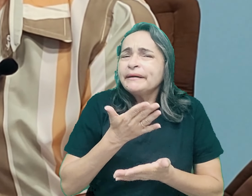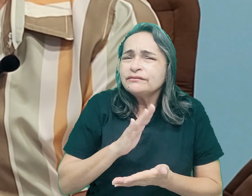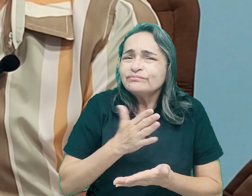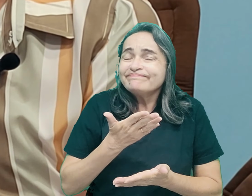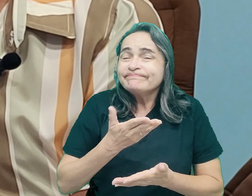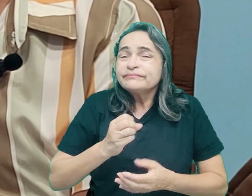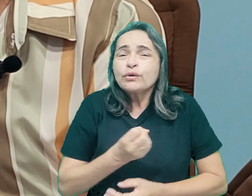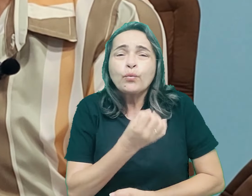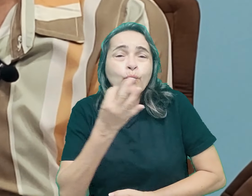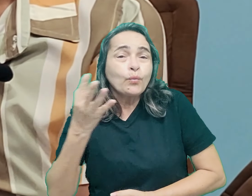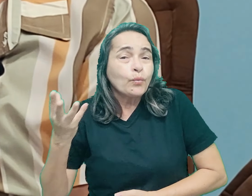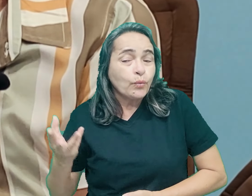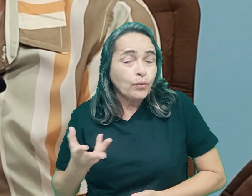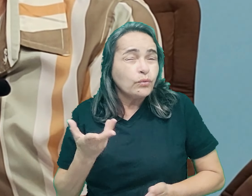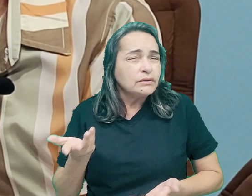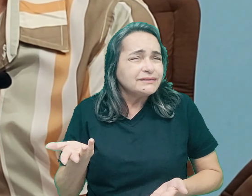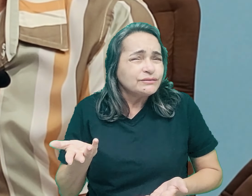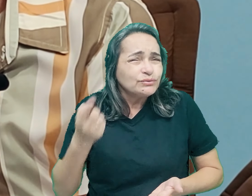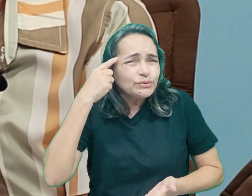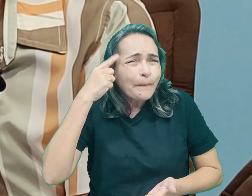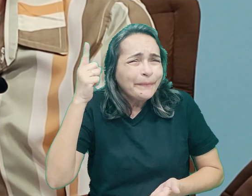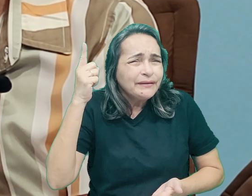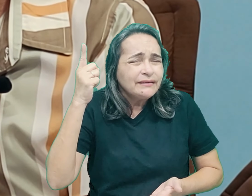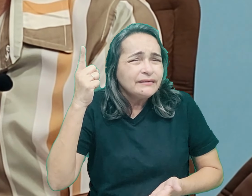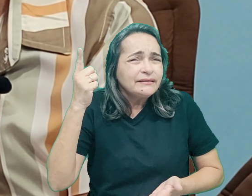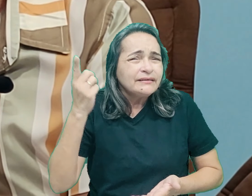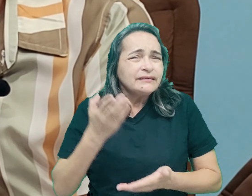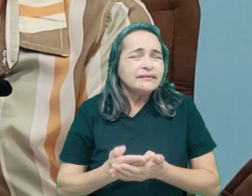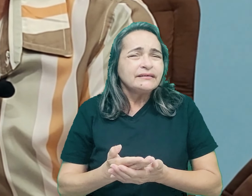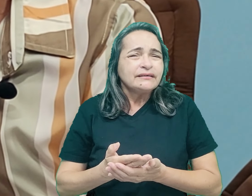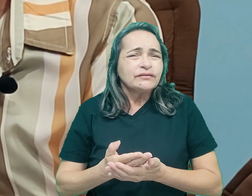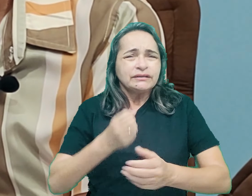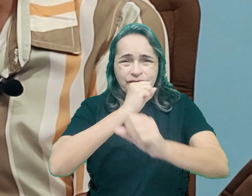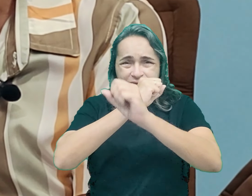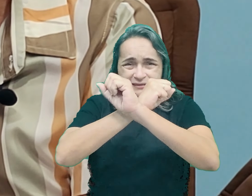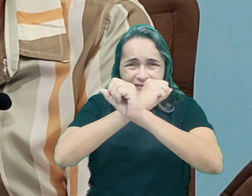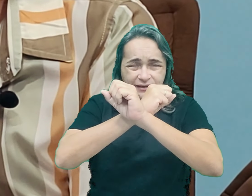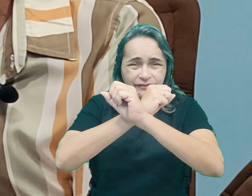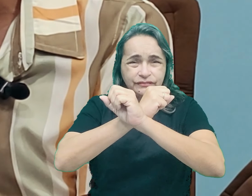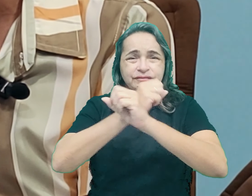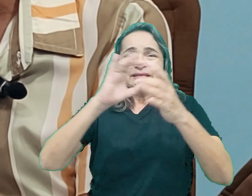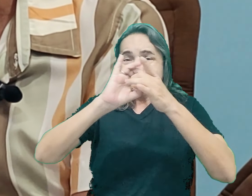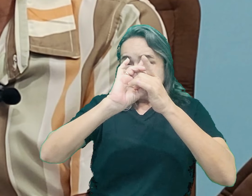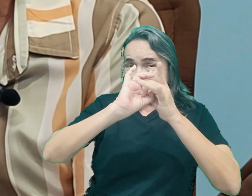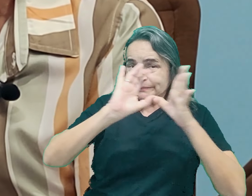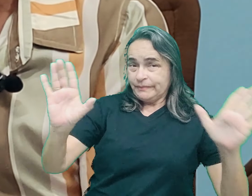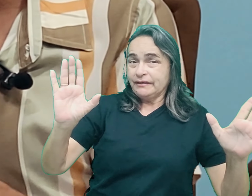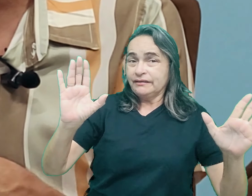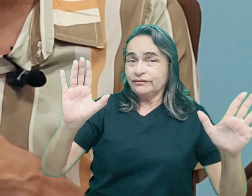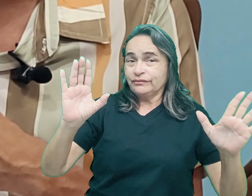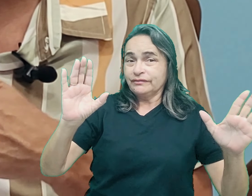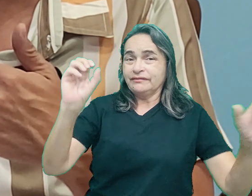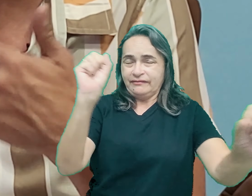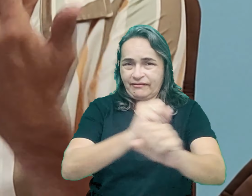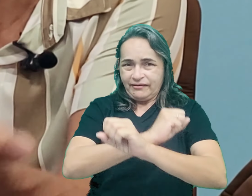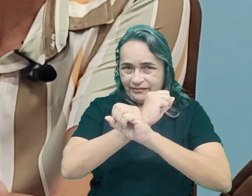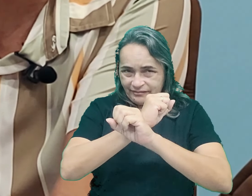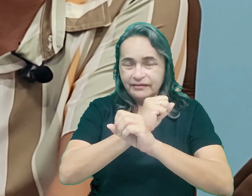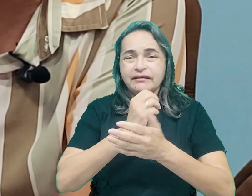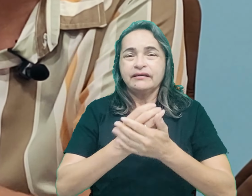menos uma hipótese, de quantos seres humanos foram libertos do jugo da escravidão,